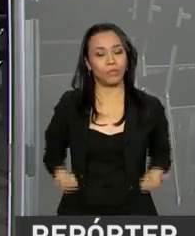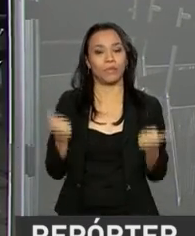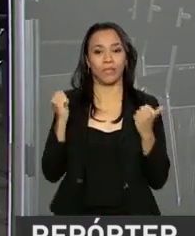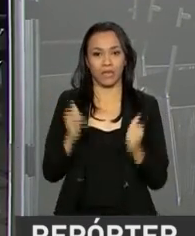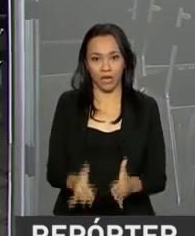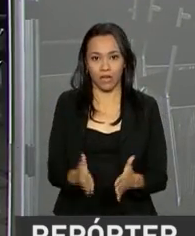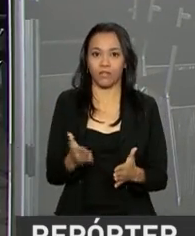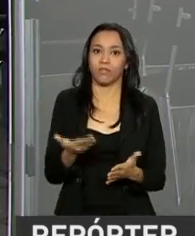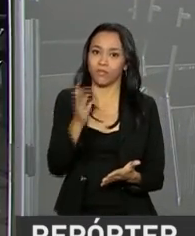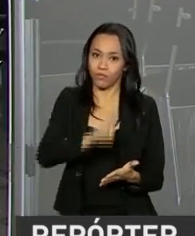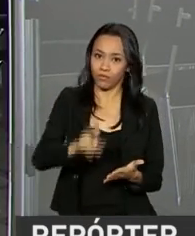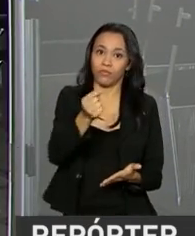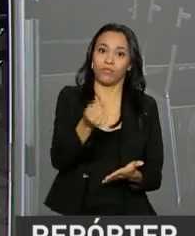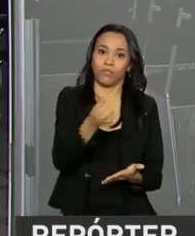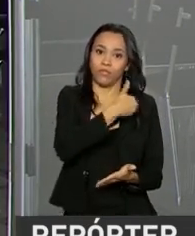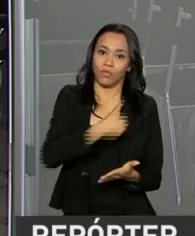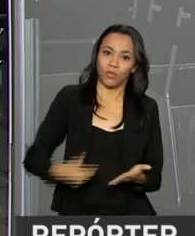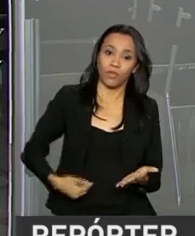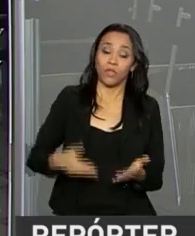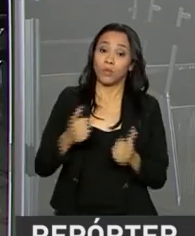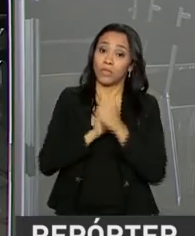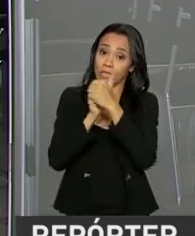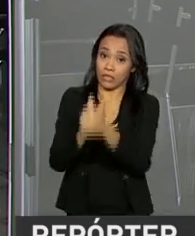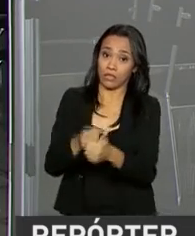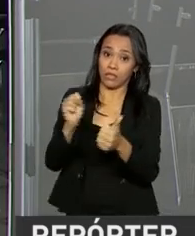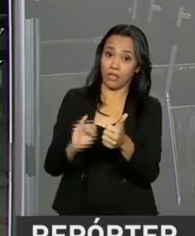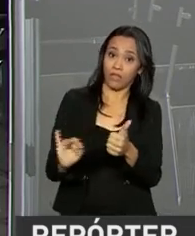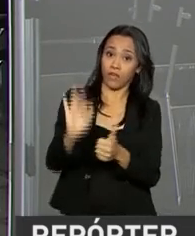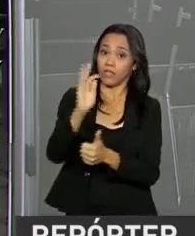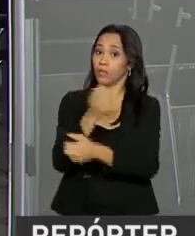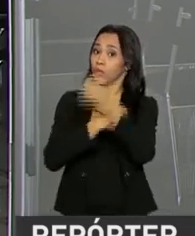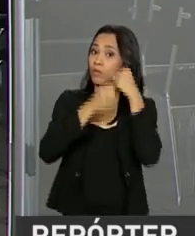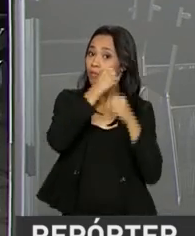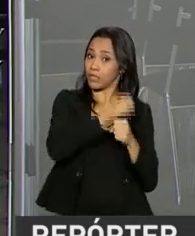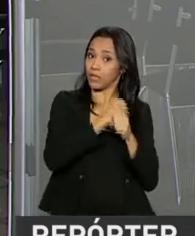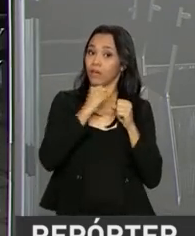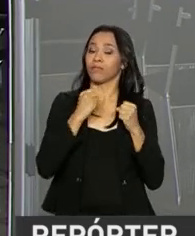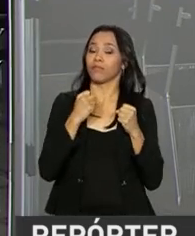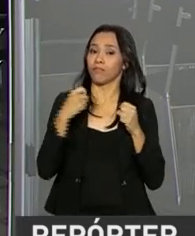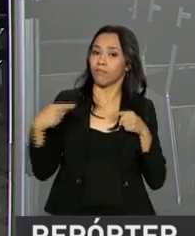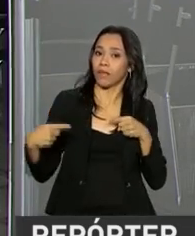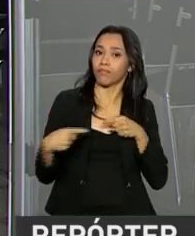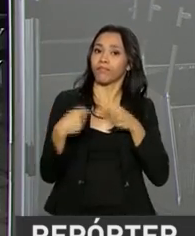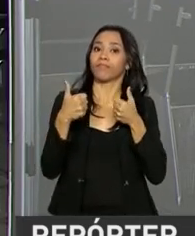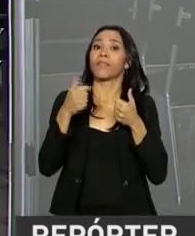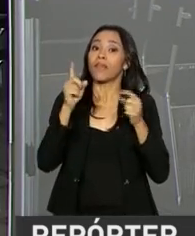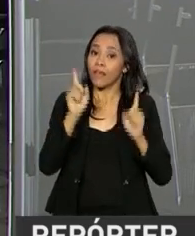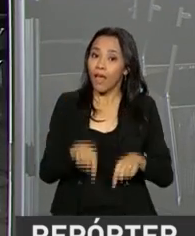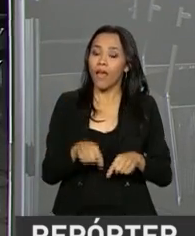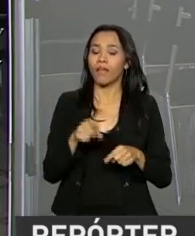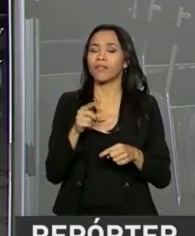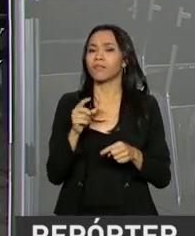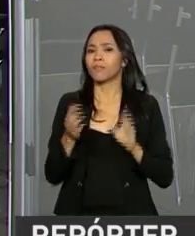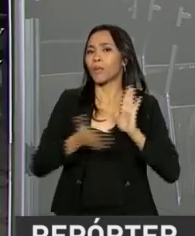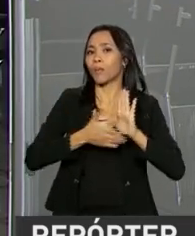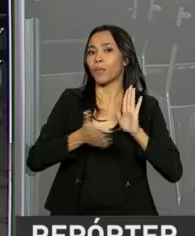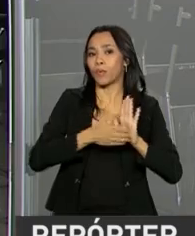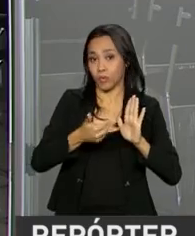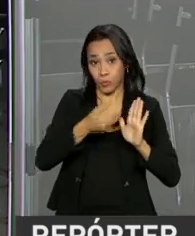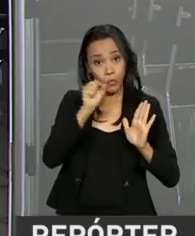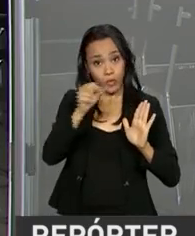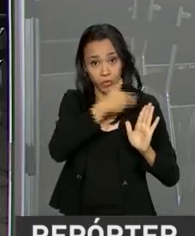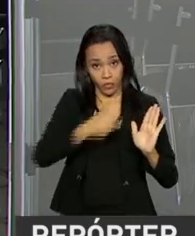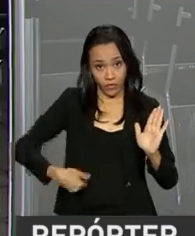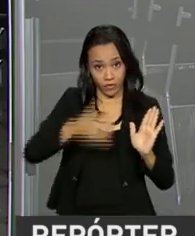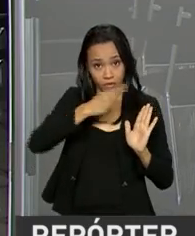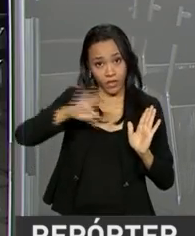públicos tendo a inflação do ano anterior como parâmetro o que também está sendo proposto pelo governo federal